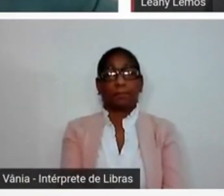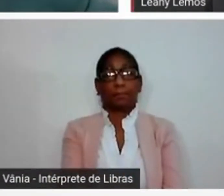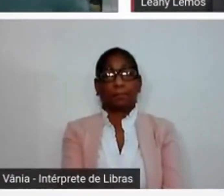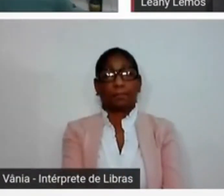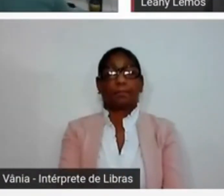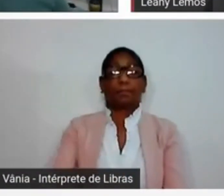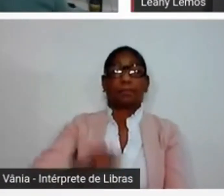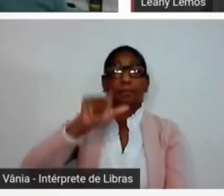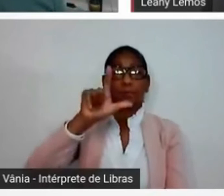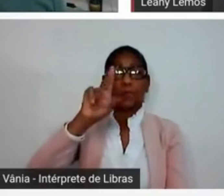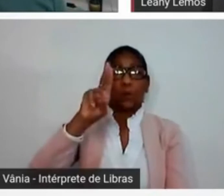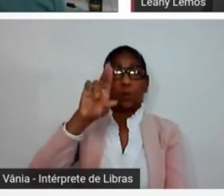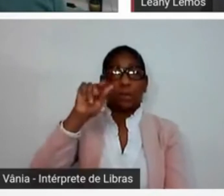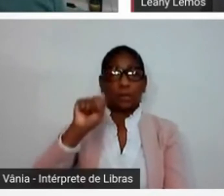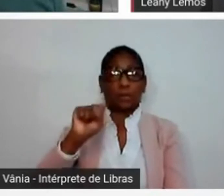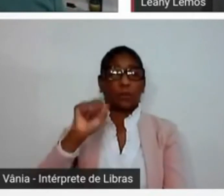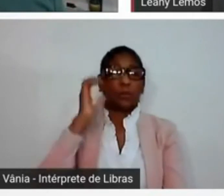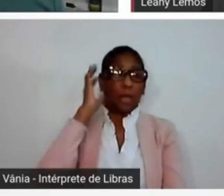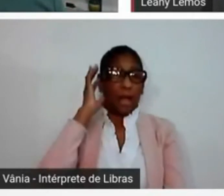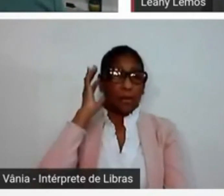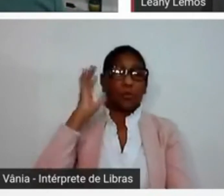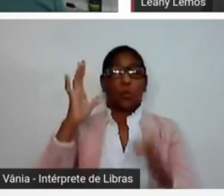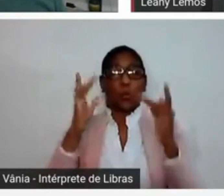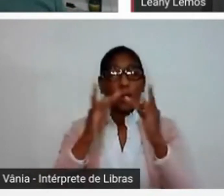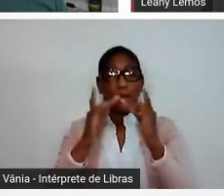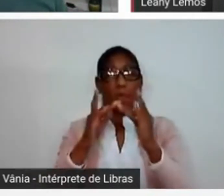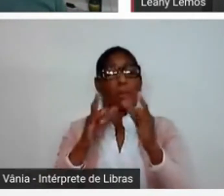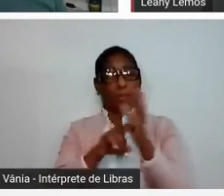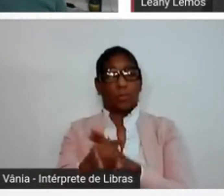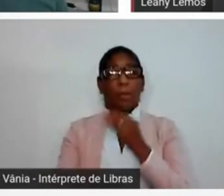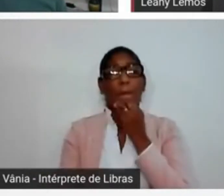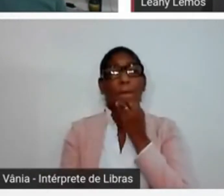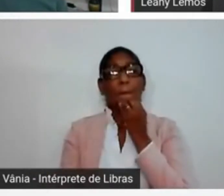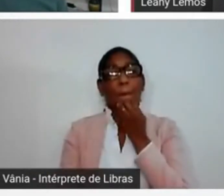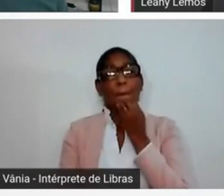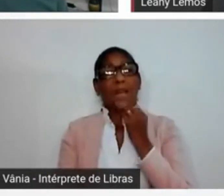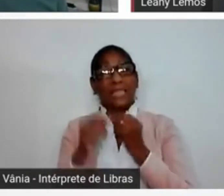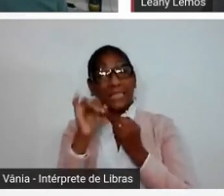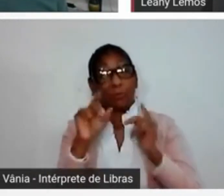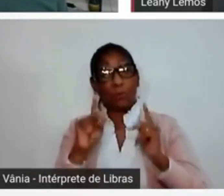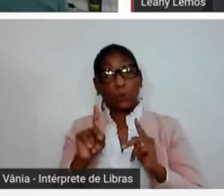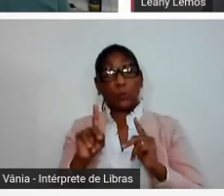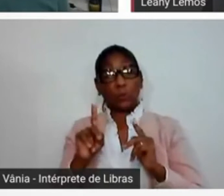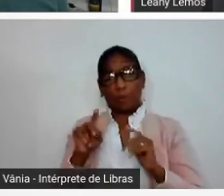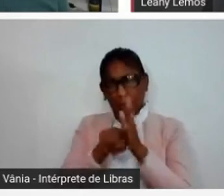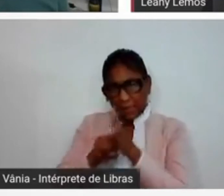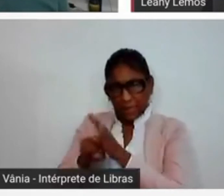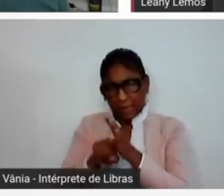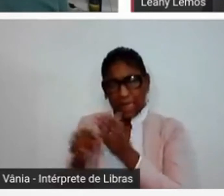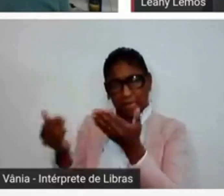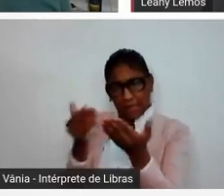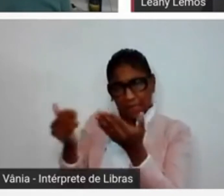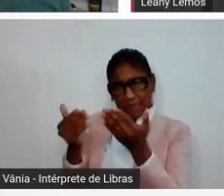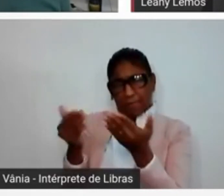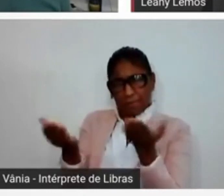O Lucas Rivas, da Rádio Guaíba, pergunta: se por um lado os indicadores apontam para certa estabilização de casos e redução da velocidade de